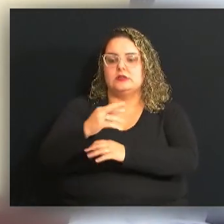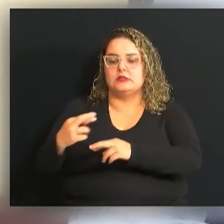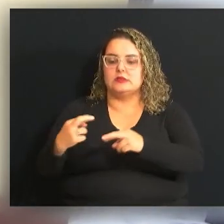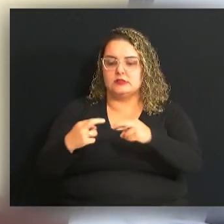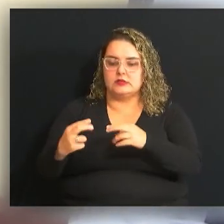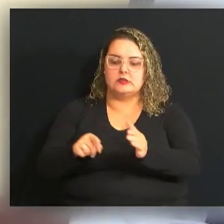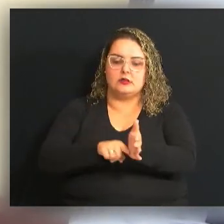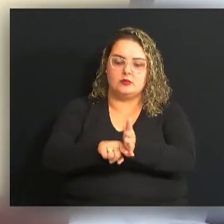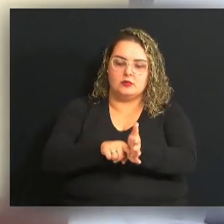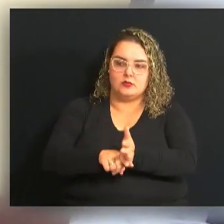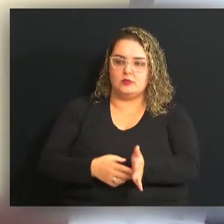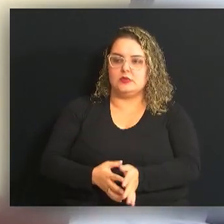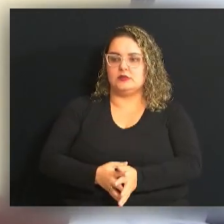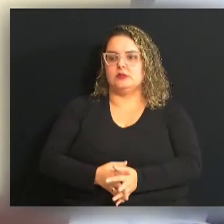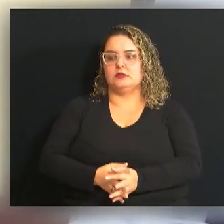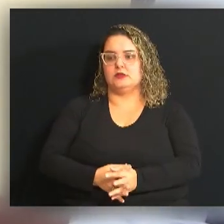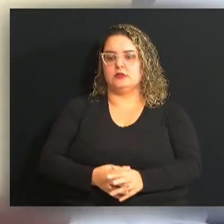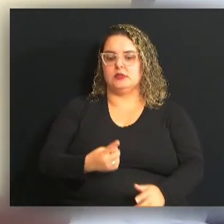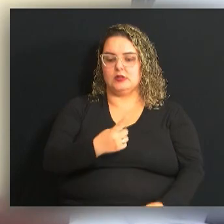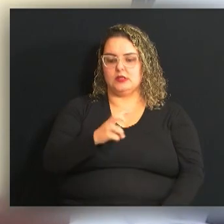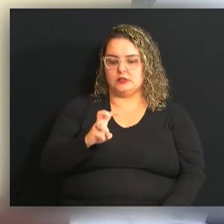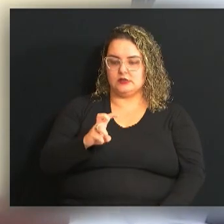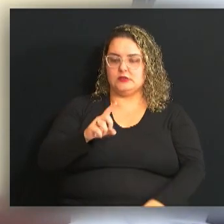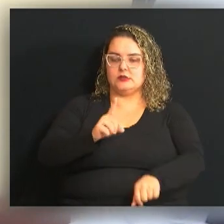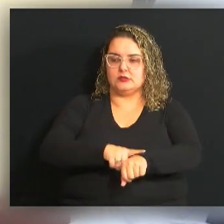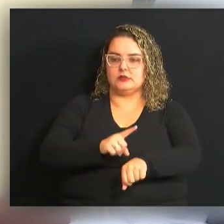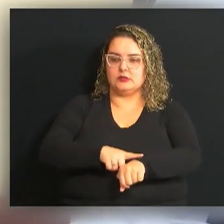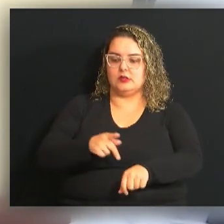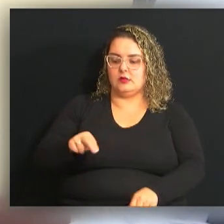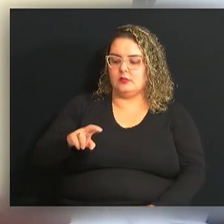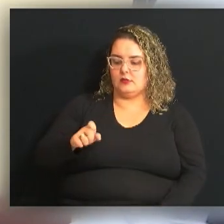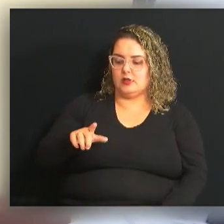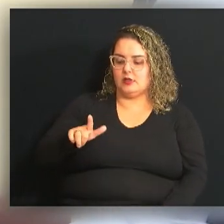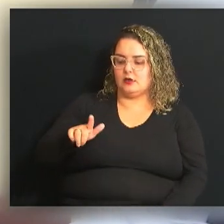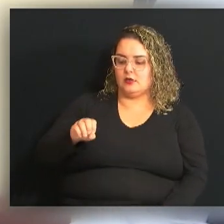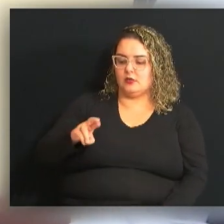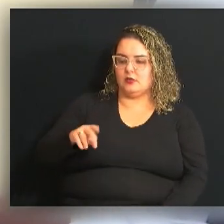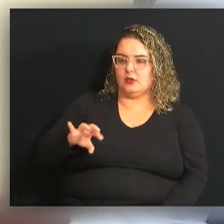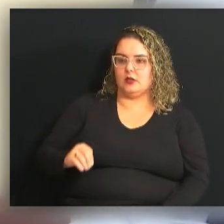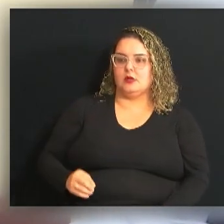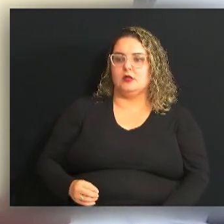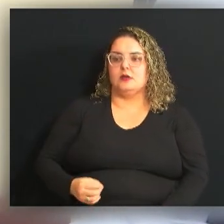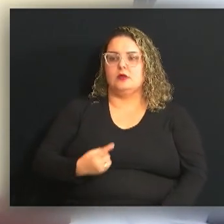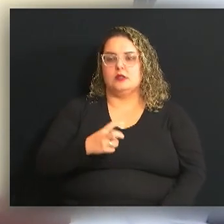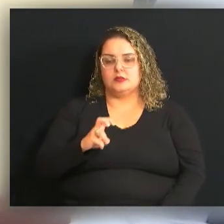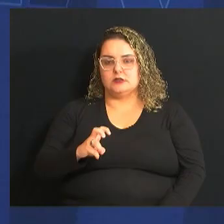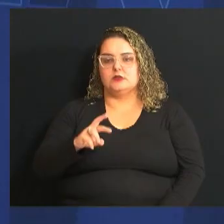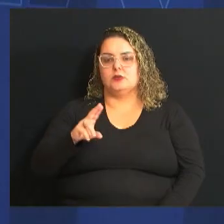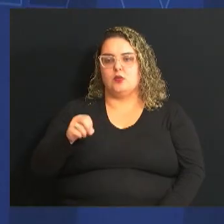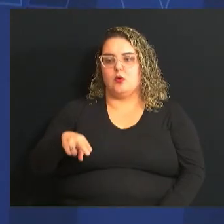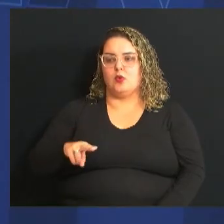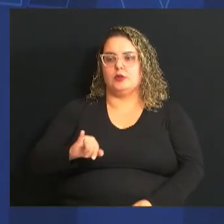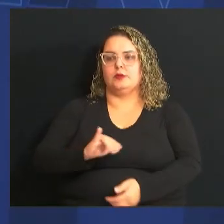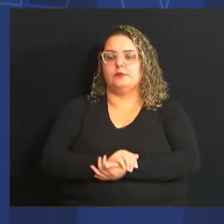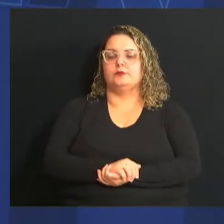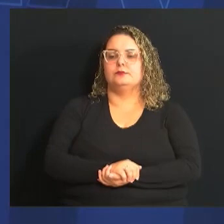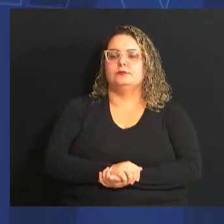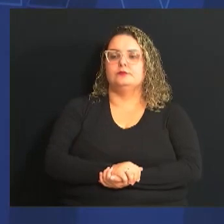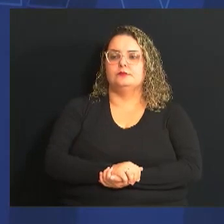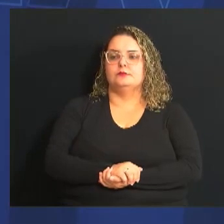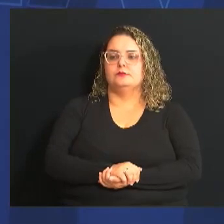Diego. Ficou deliberado, 13 horas da semana que vem, o senhor Rony Alvarenga, e que